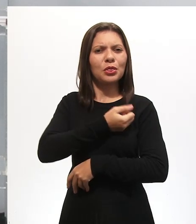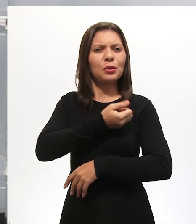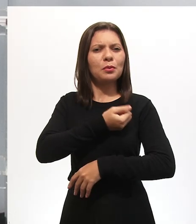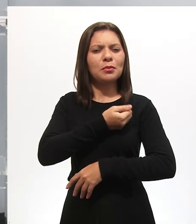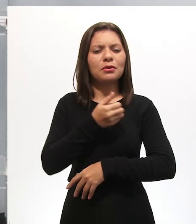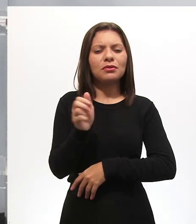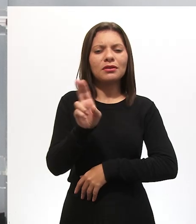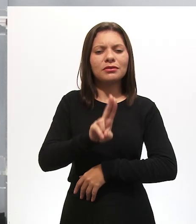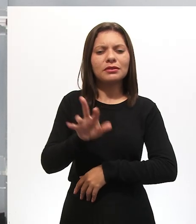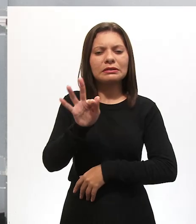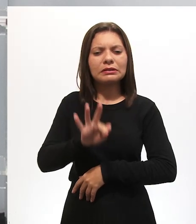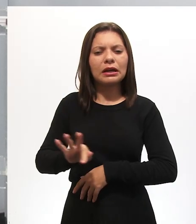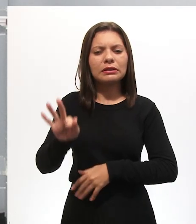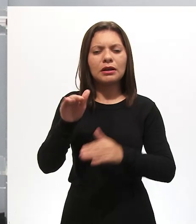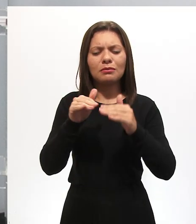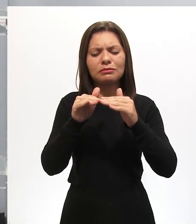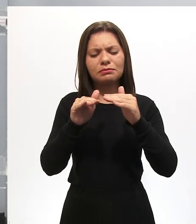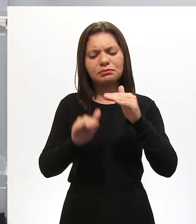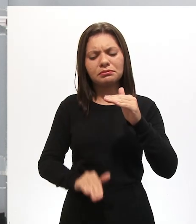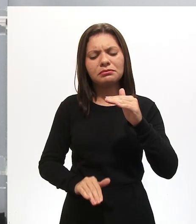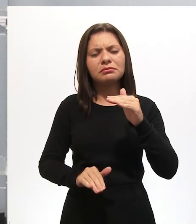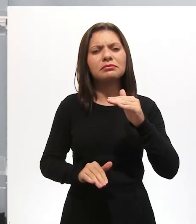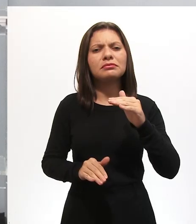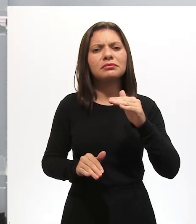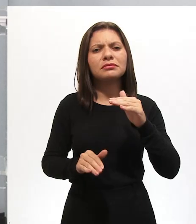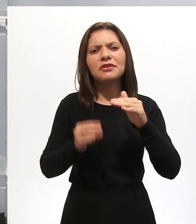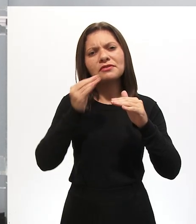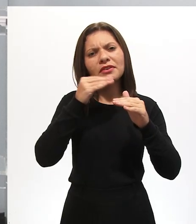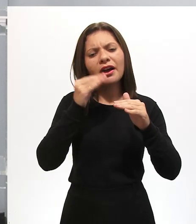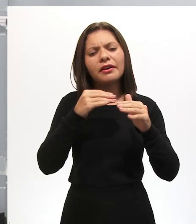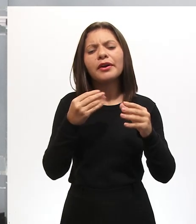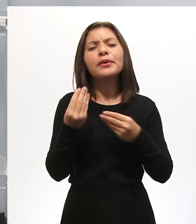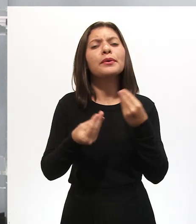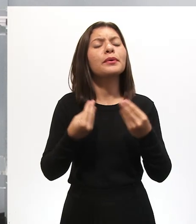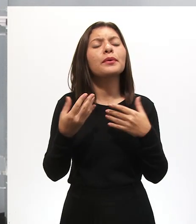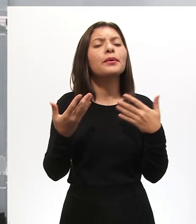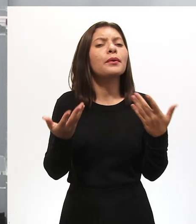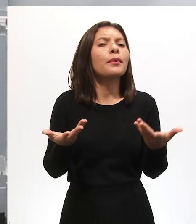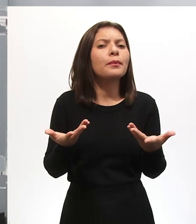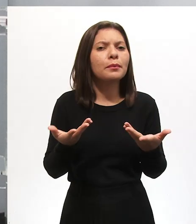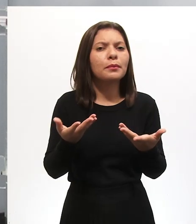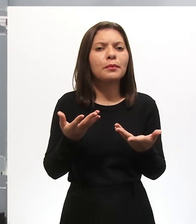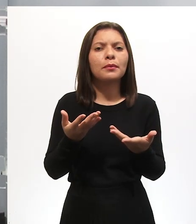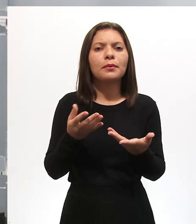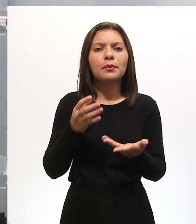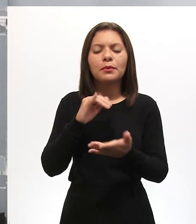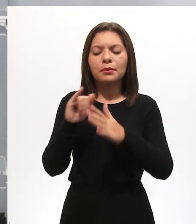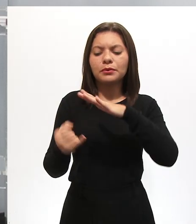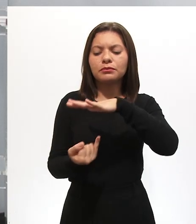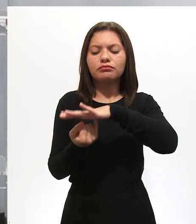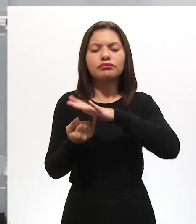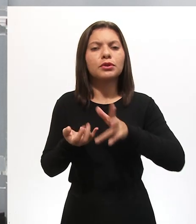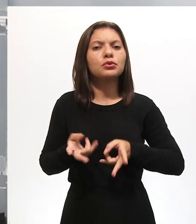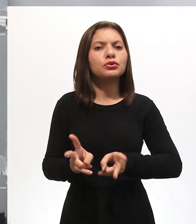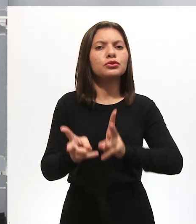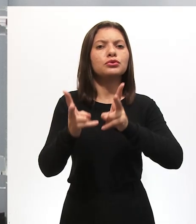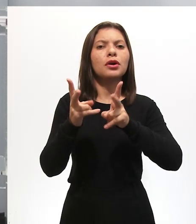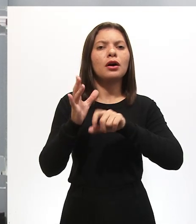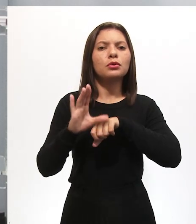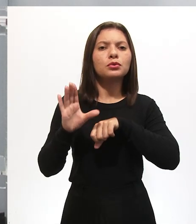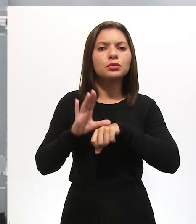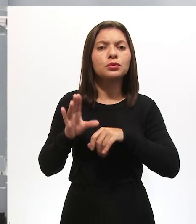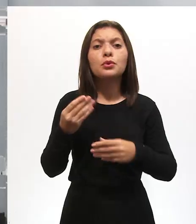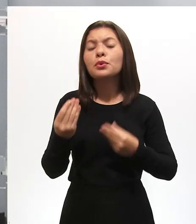a reduzir, ficar ruim, como que a instituição ela vai conseguir manter esse curso? Como que ela